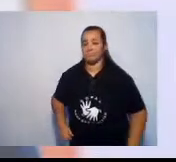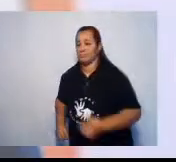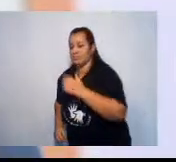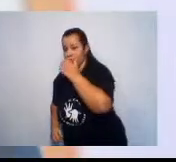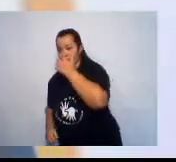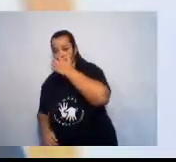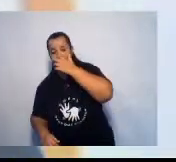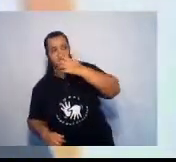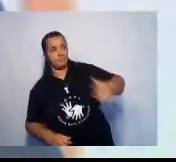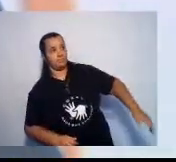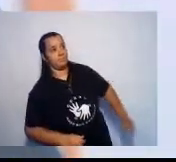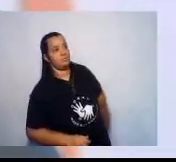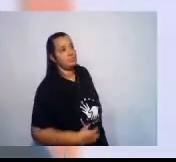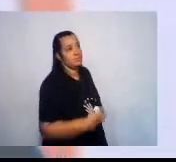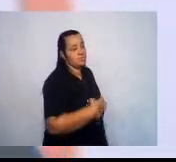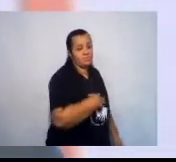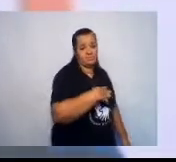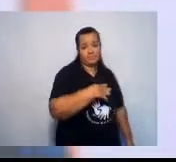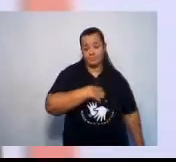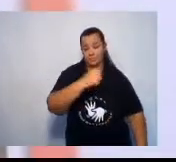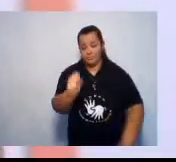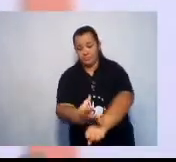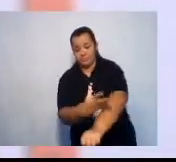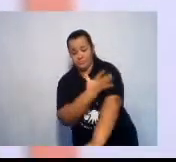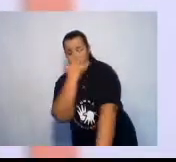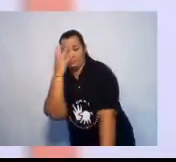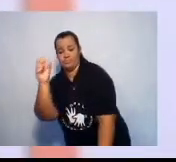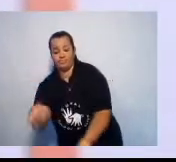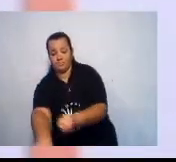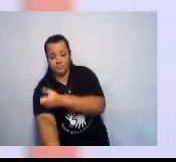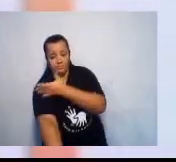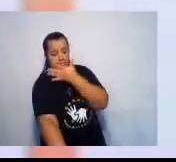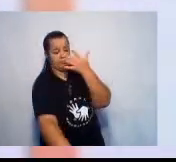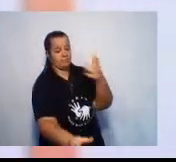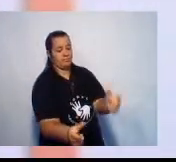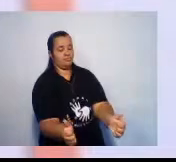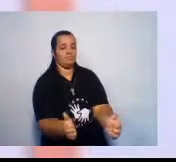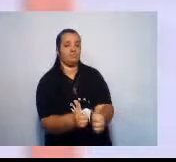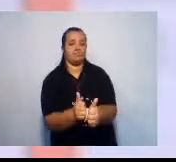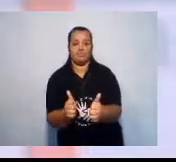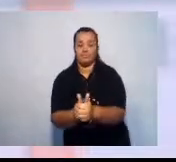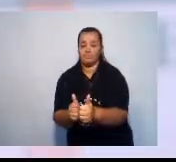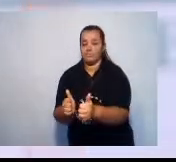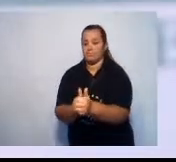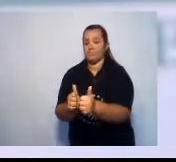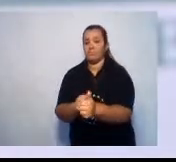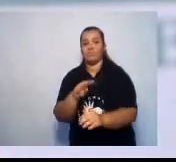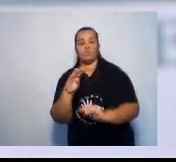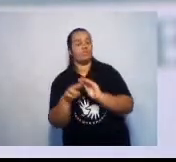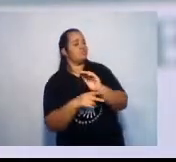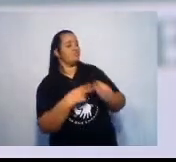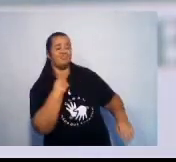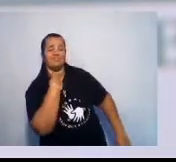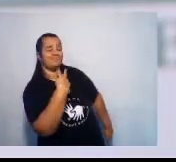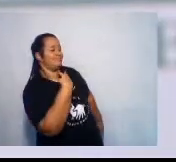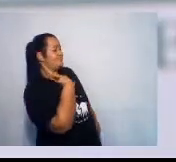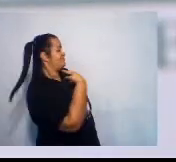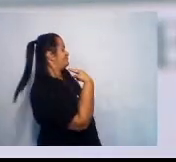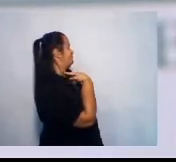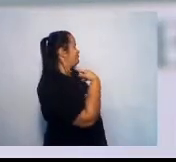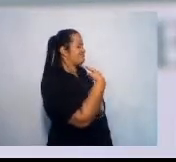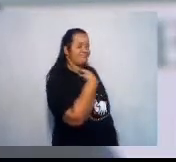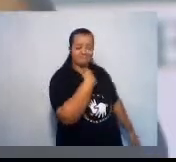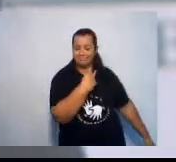Não dá pra esquecer a emoção que eu senti com você, de tudo que não pode